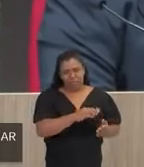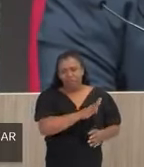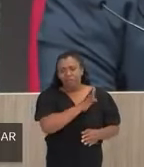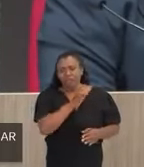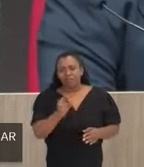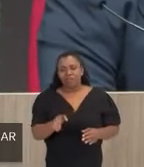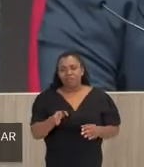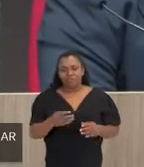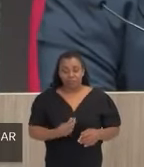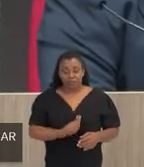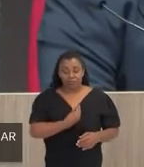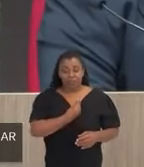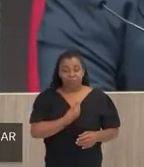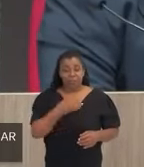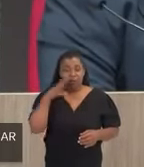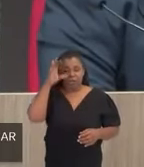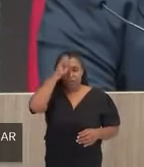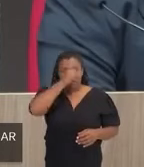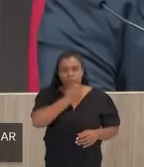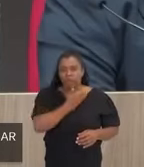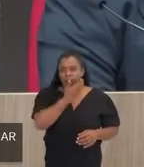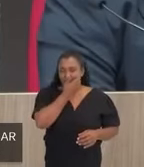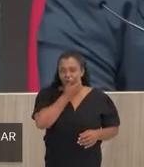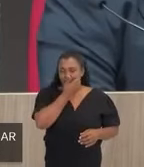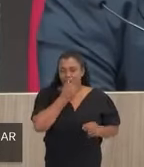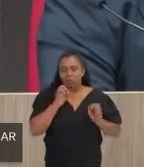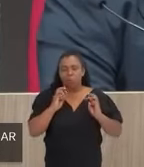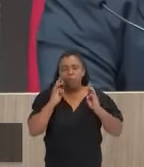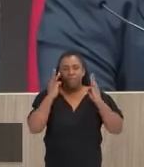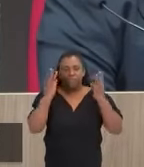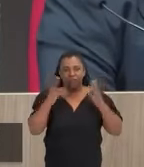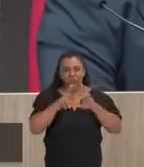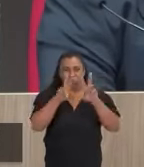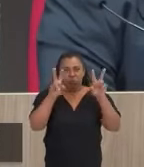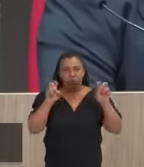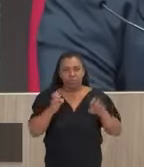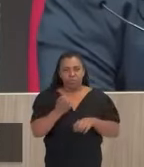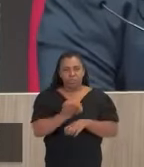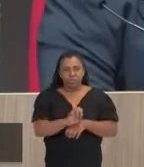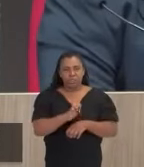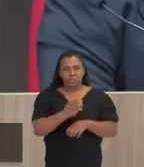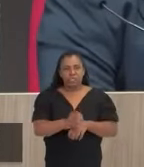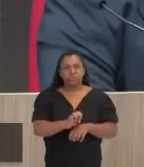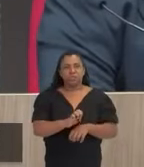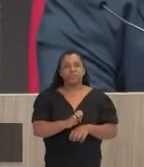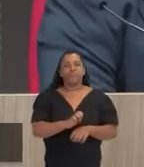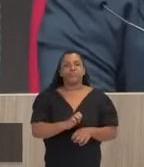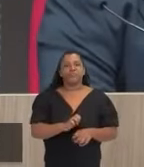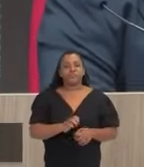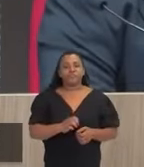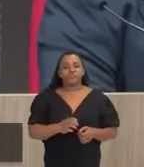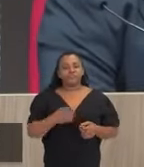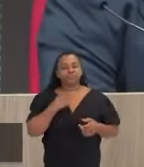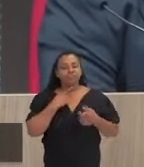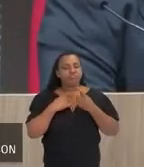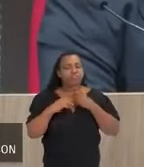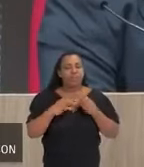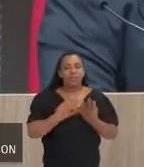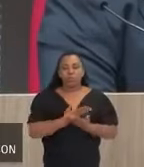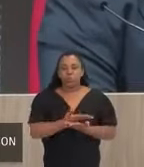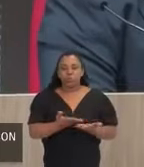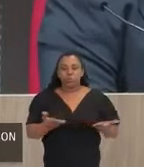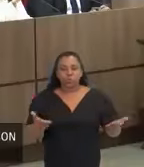para até aprender um pouco mais, né, sobre esse importante instituto que é o estágio. Tá? Então, desejo, doutor Gerson, doutor Lima,